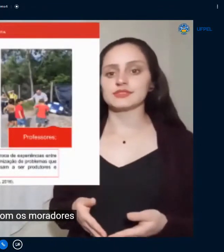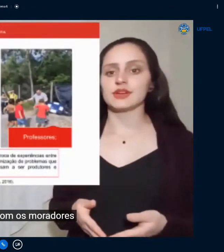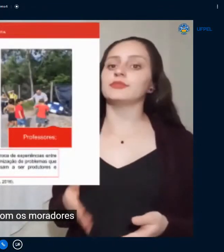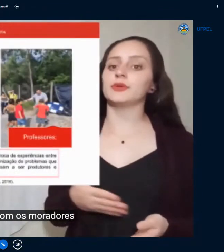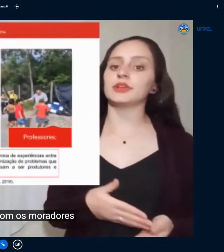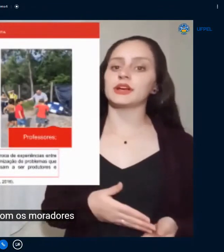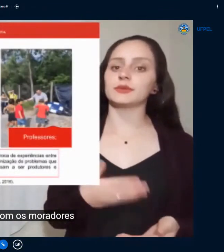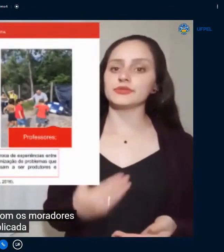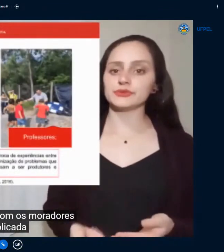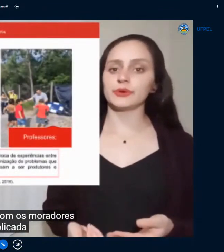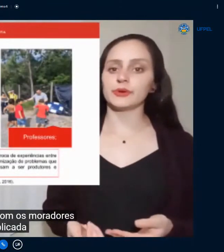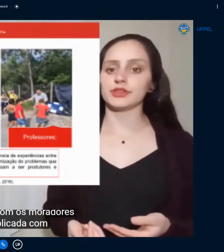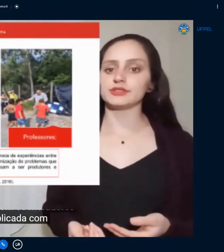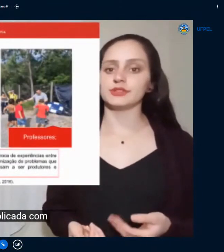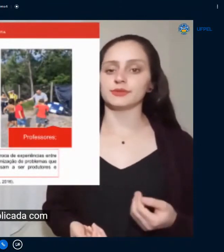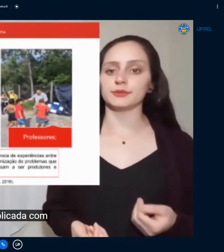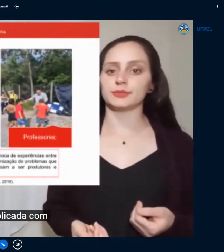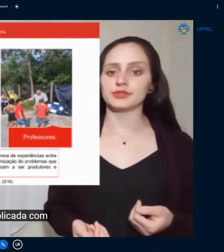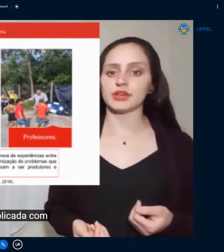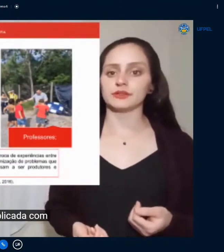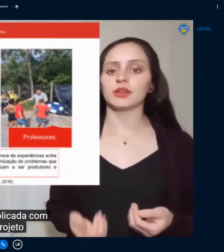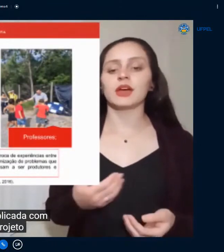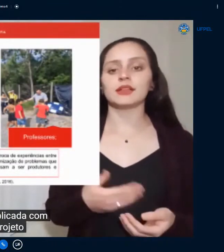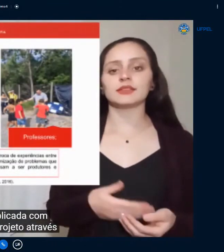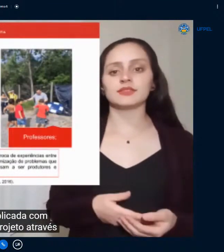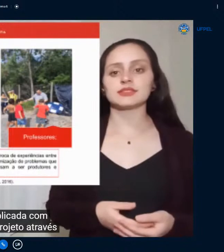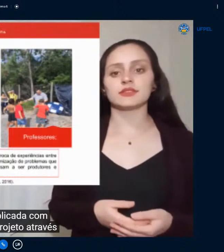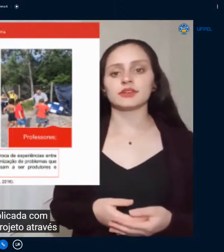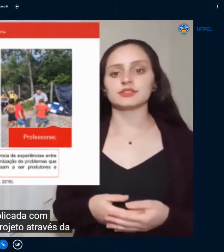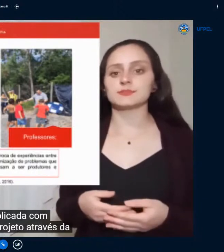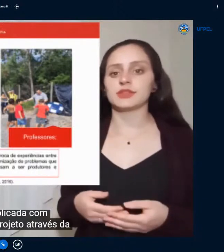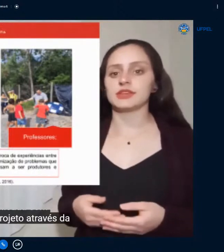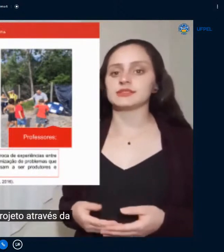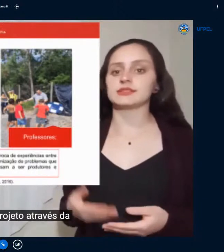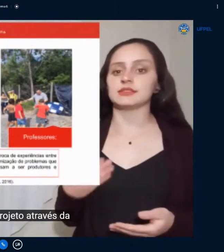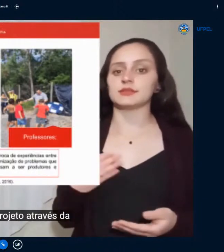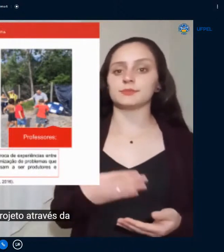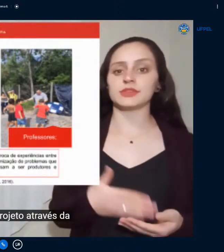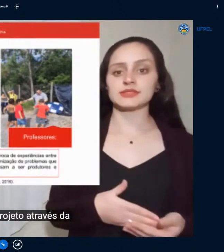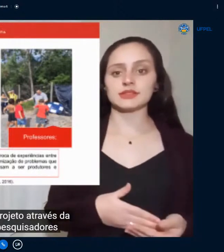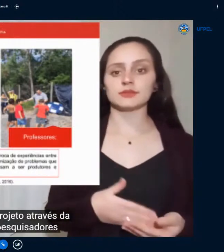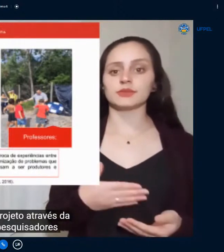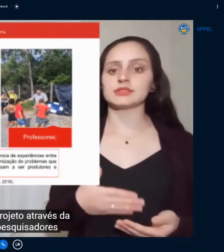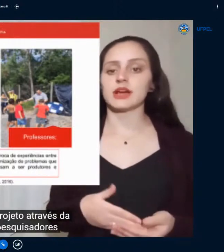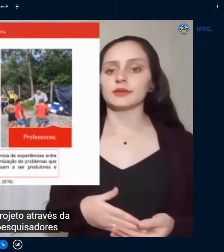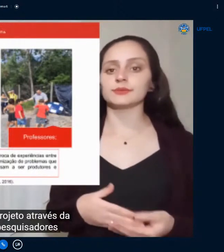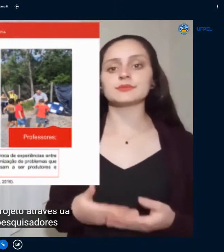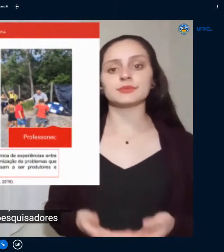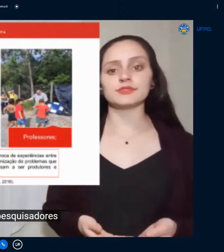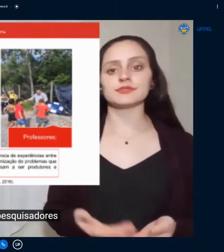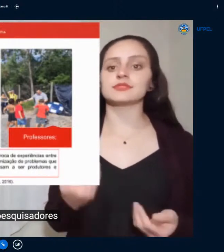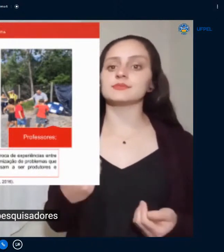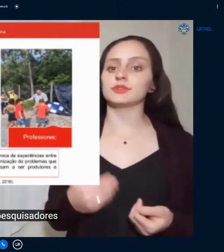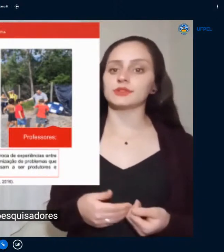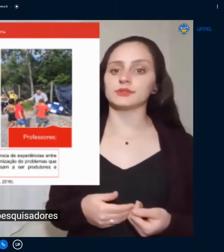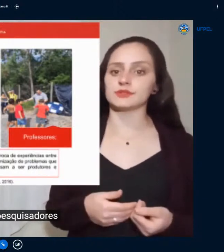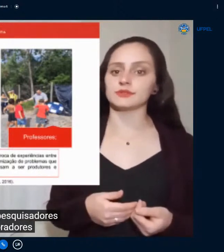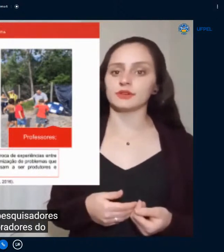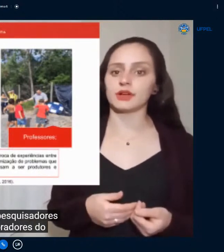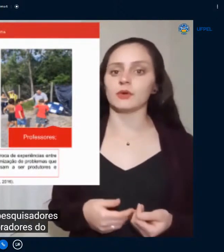tecnologia social foi aplicada continuamente dentro do projeto, através da troca de experiências entre pesquisadores, alunos,